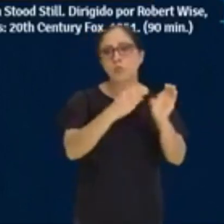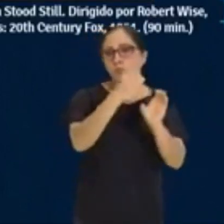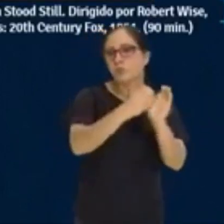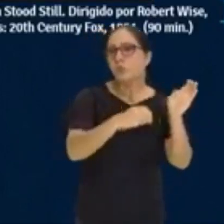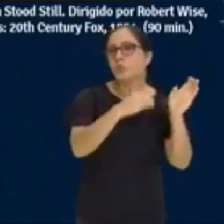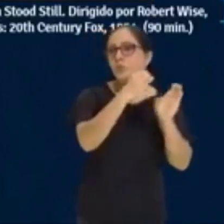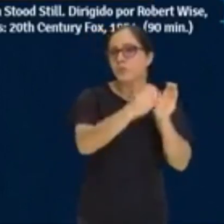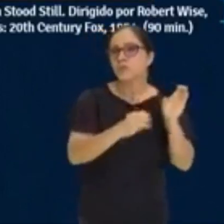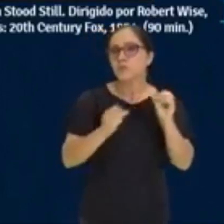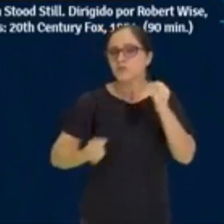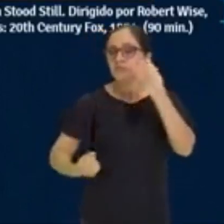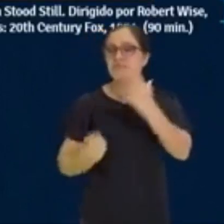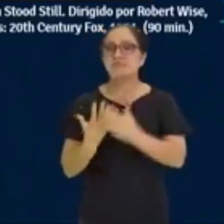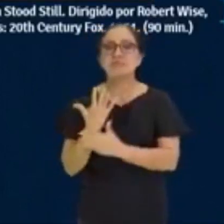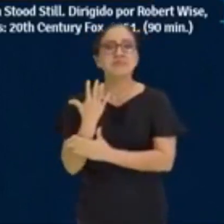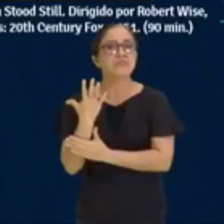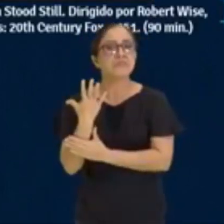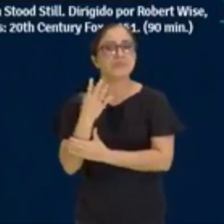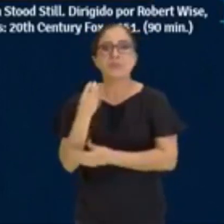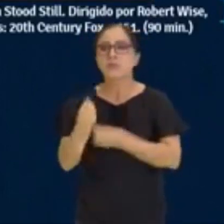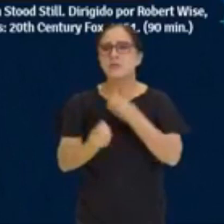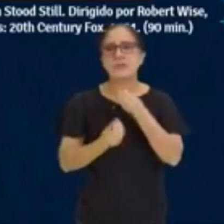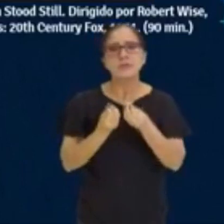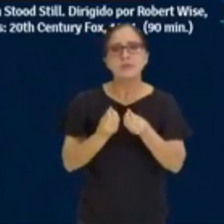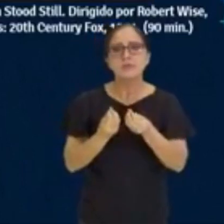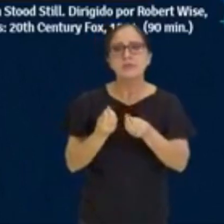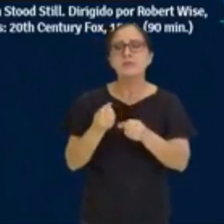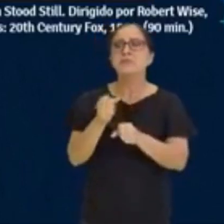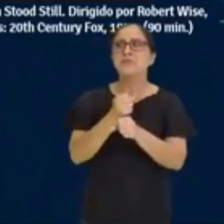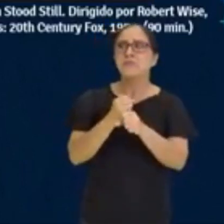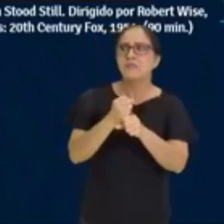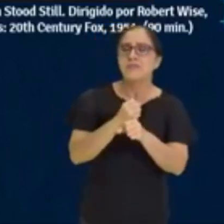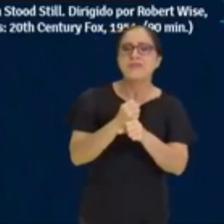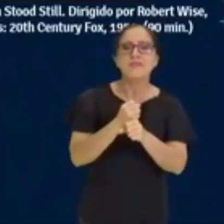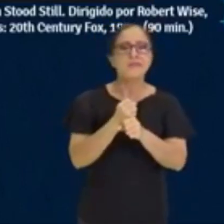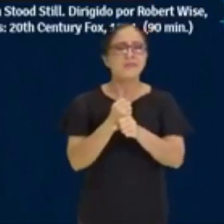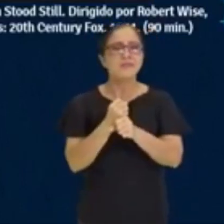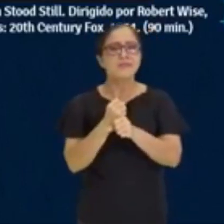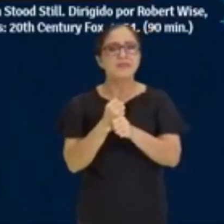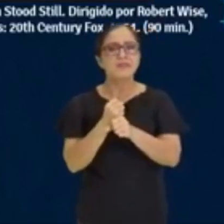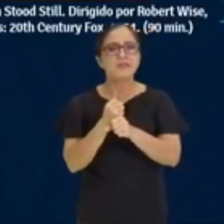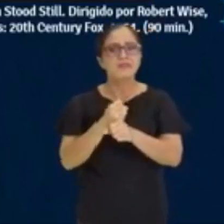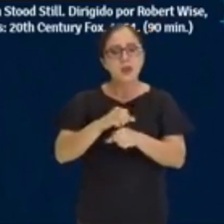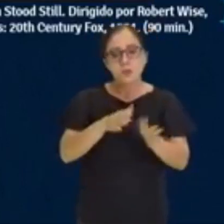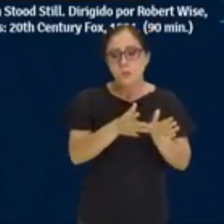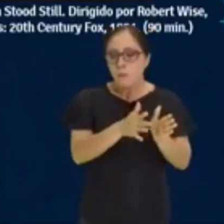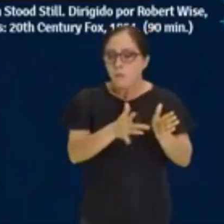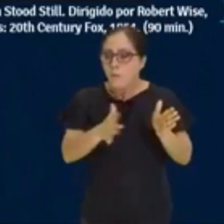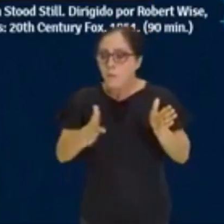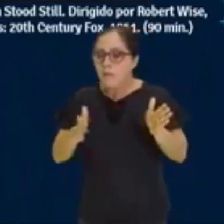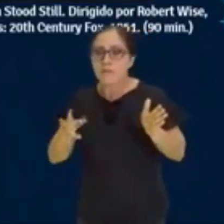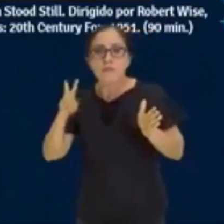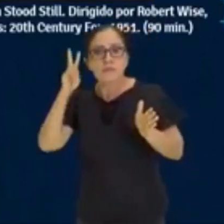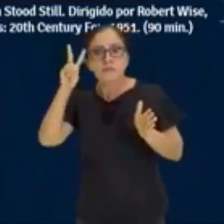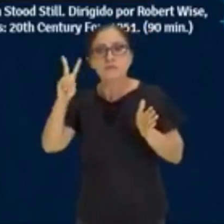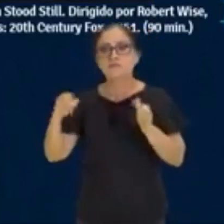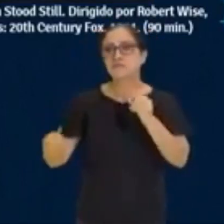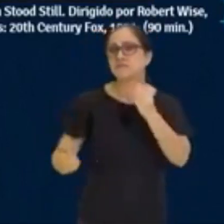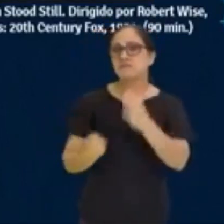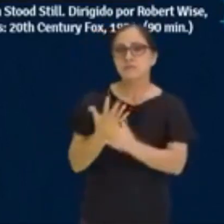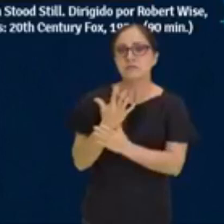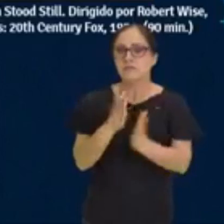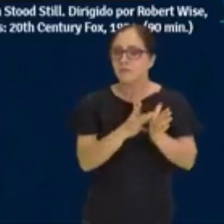daquele texto, como aquele texto foi produzido, em que ano, o contexto histórico, o que estava acontecendo